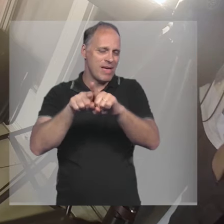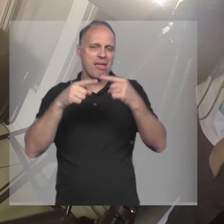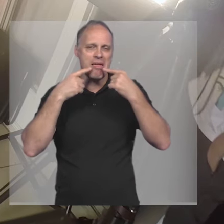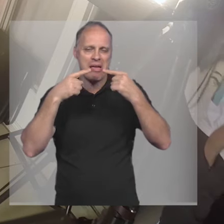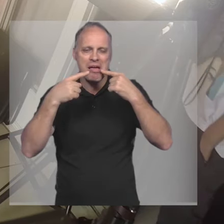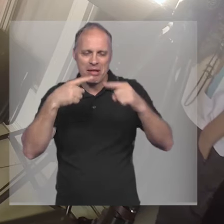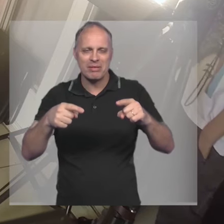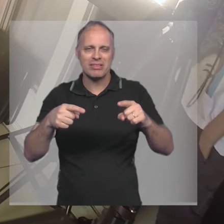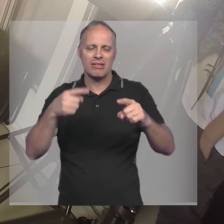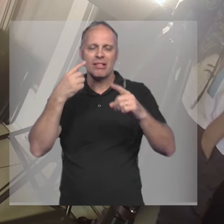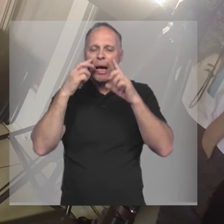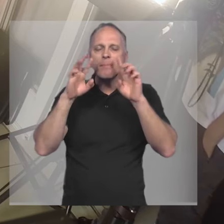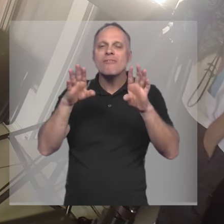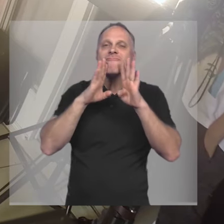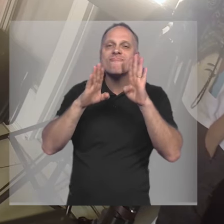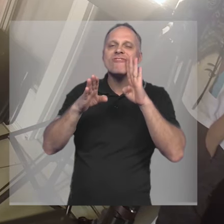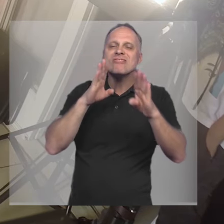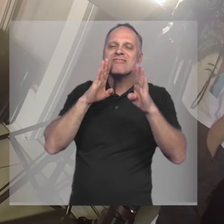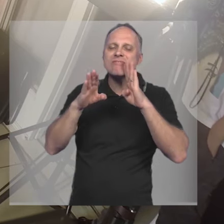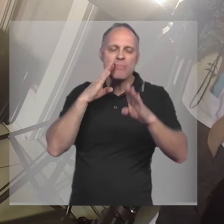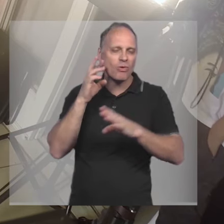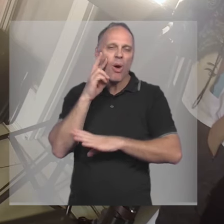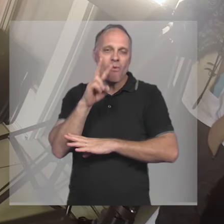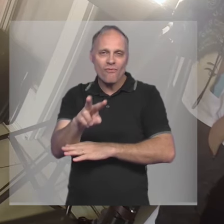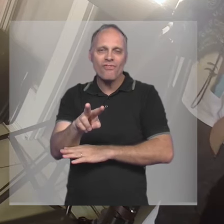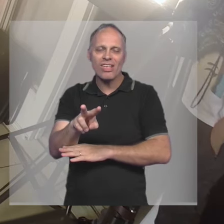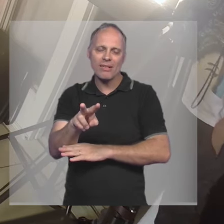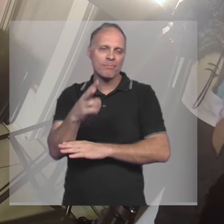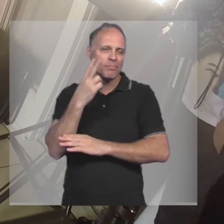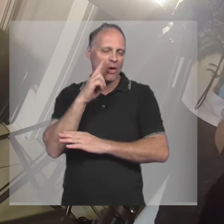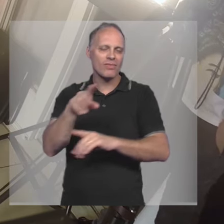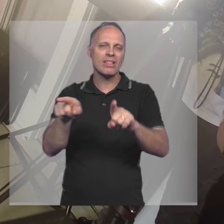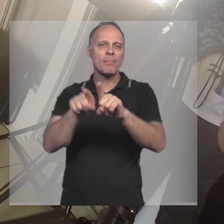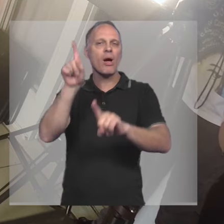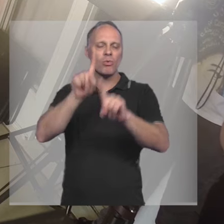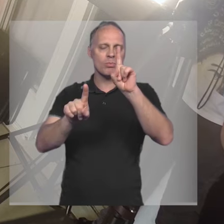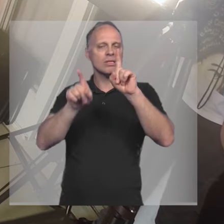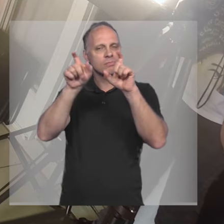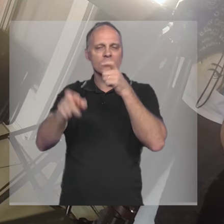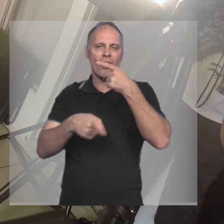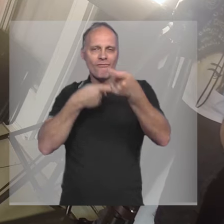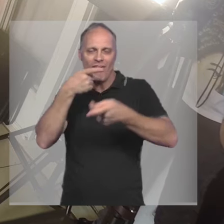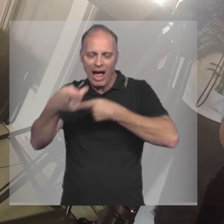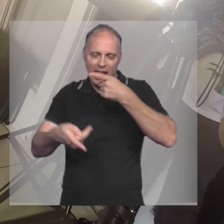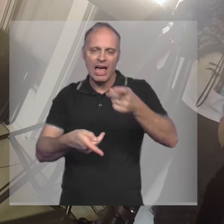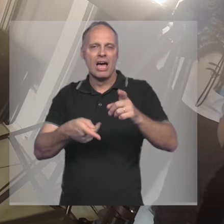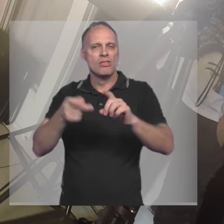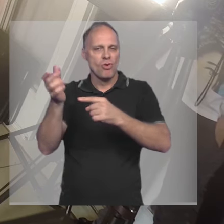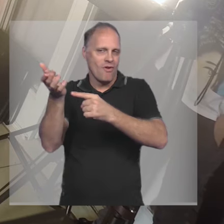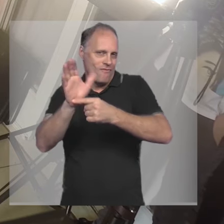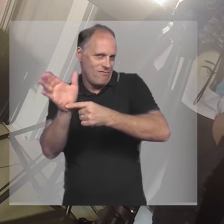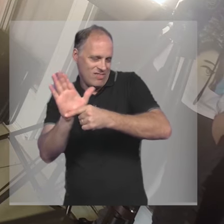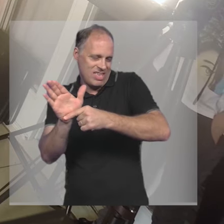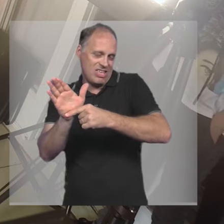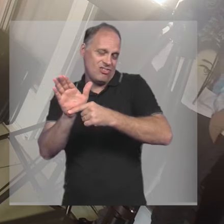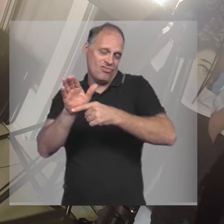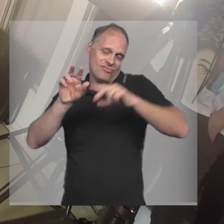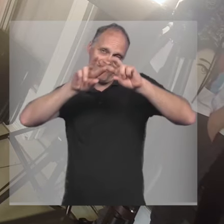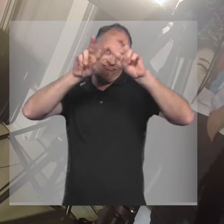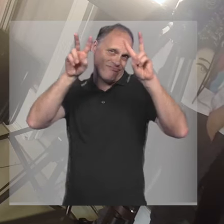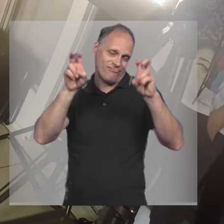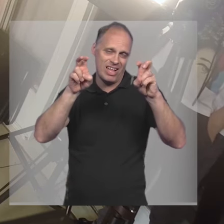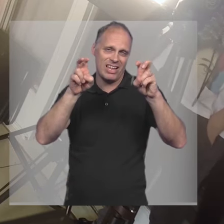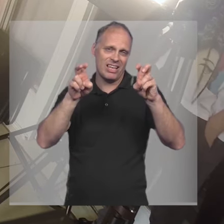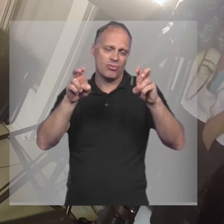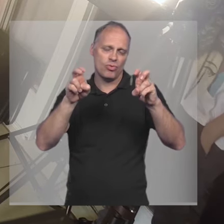timeline ali do Facebook, eu vi alguns comentários e vídeos sobre, né,